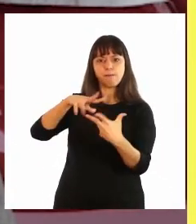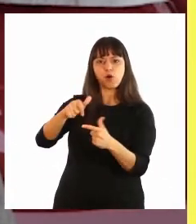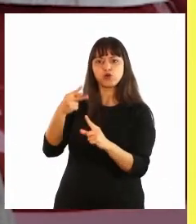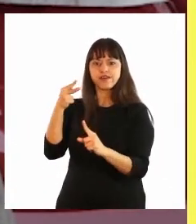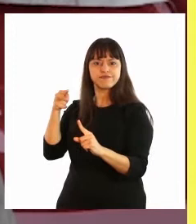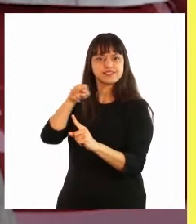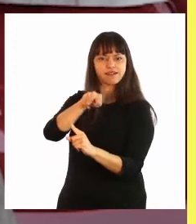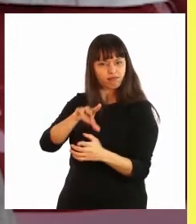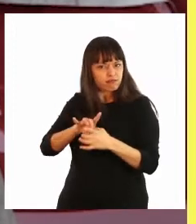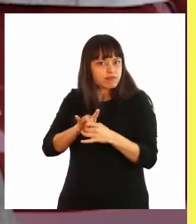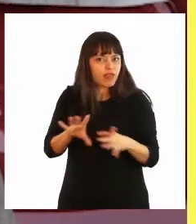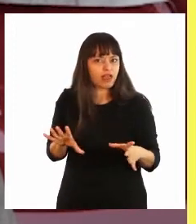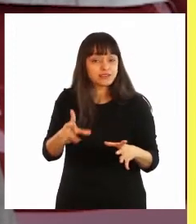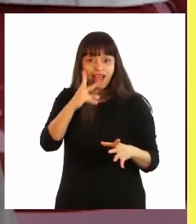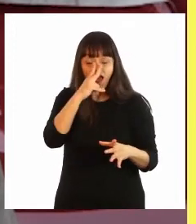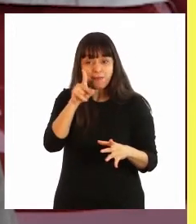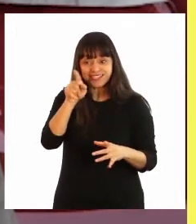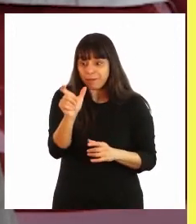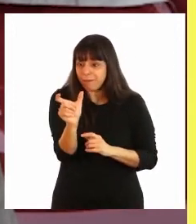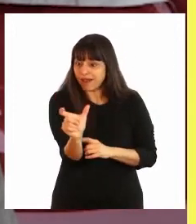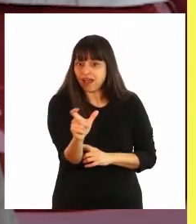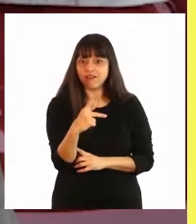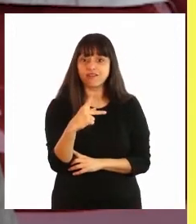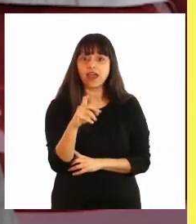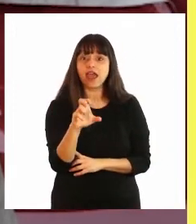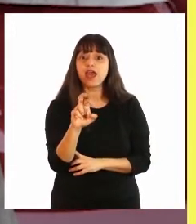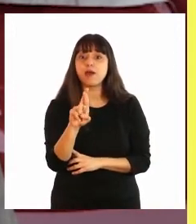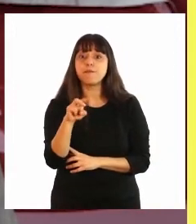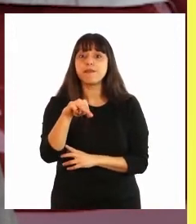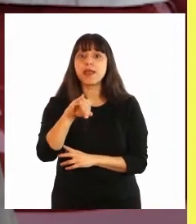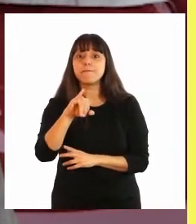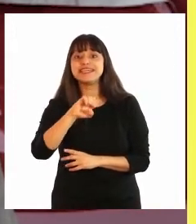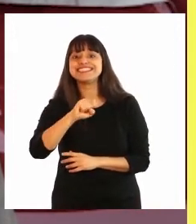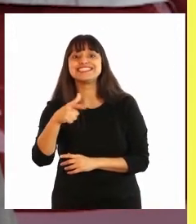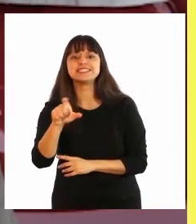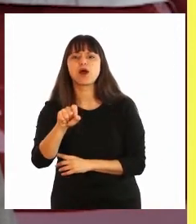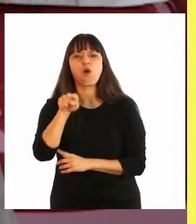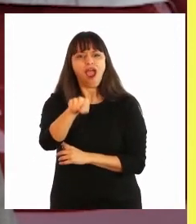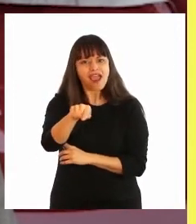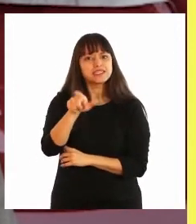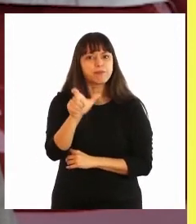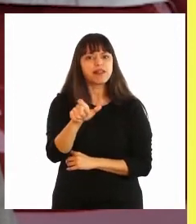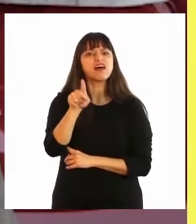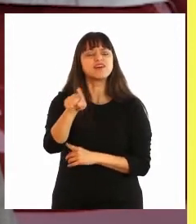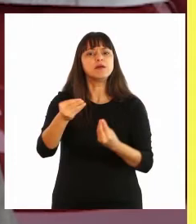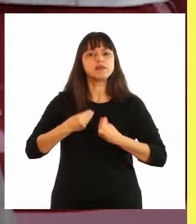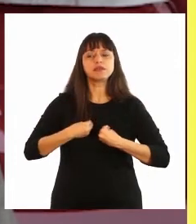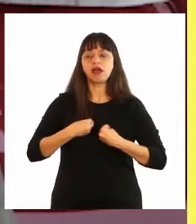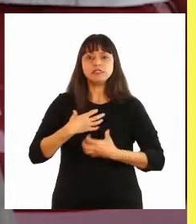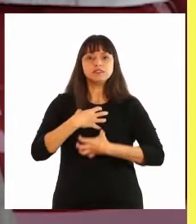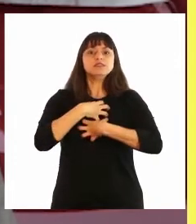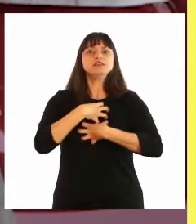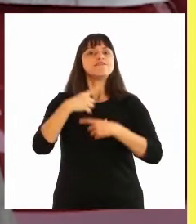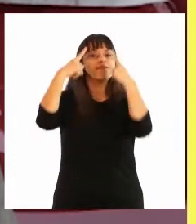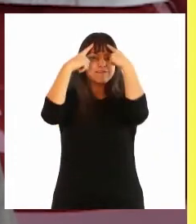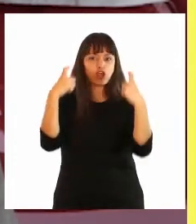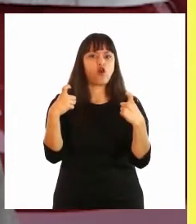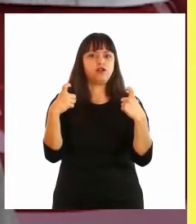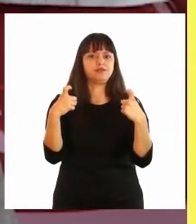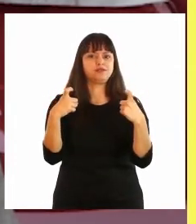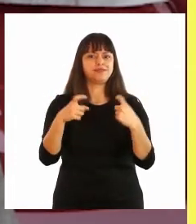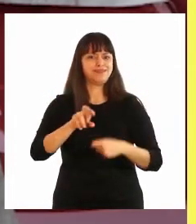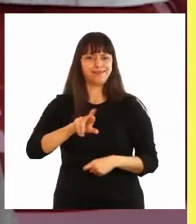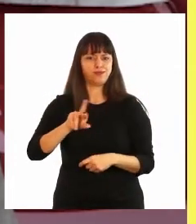ou a possibilidade de ouvir esse outro mundo. E eu acho que essa permissão, ela não tem que